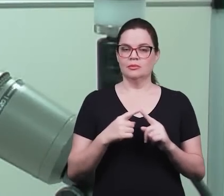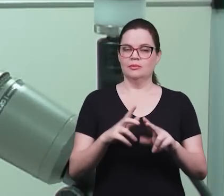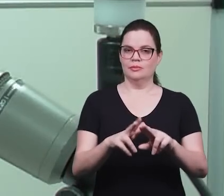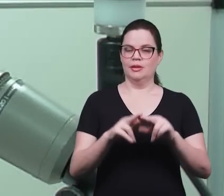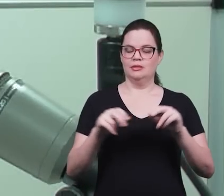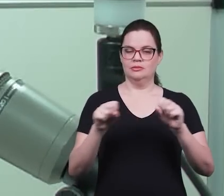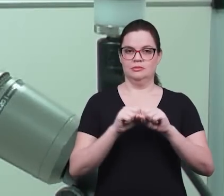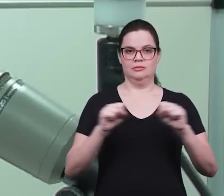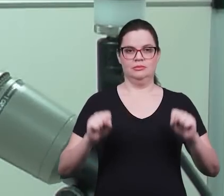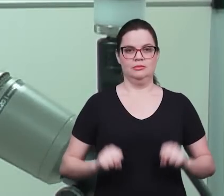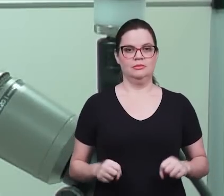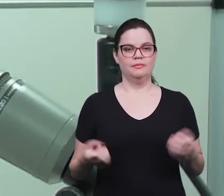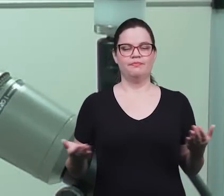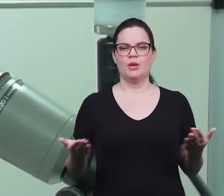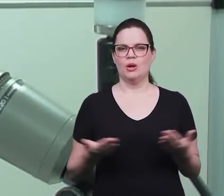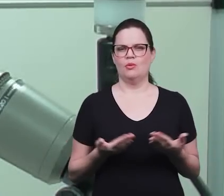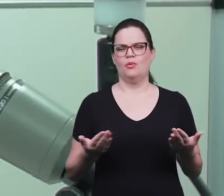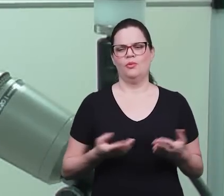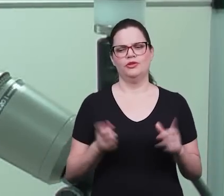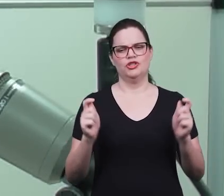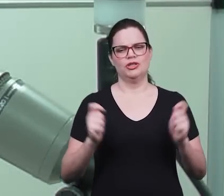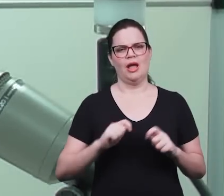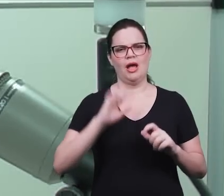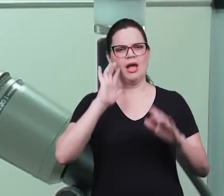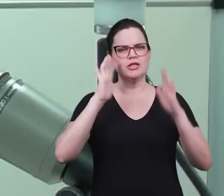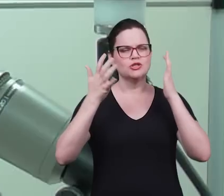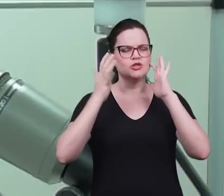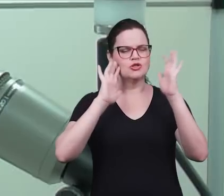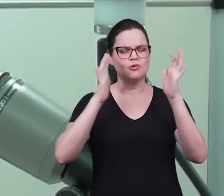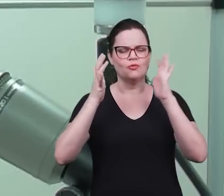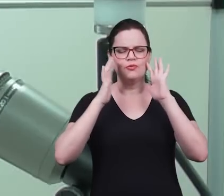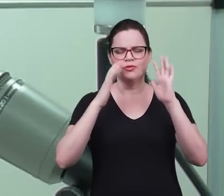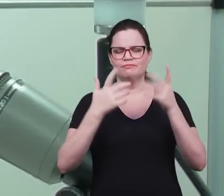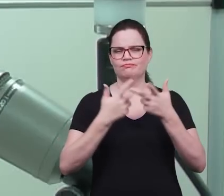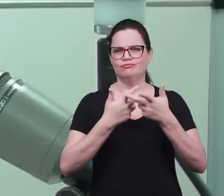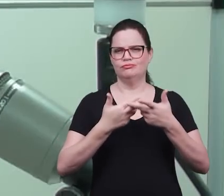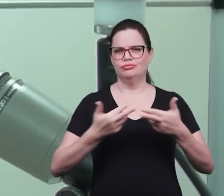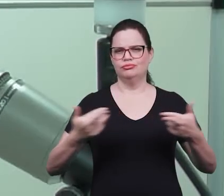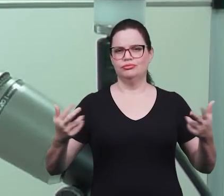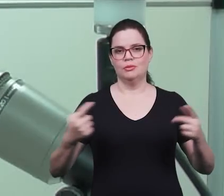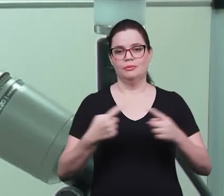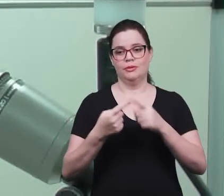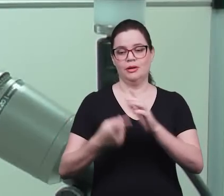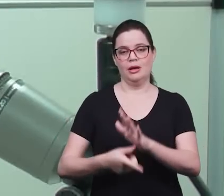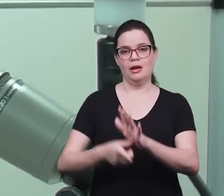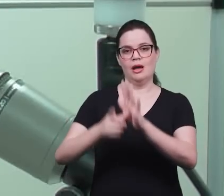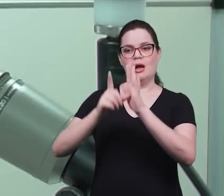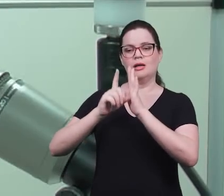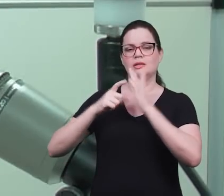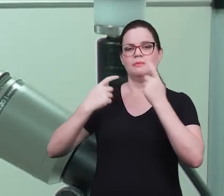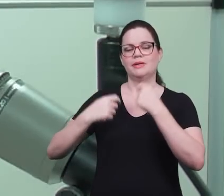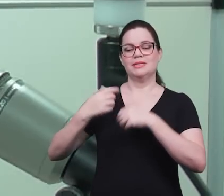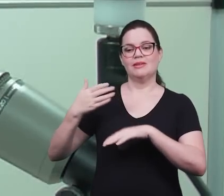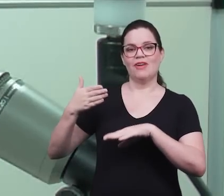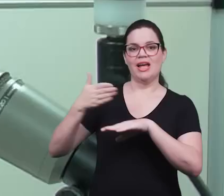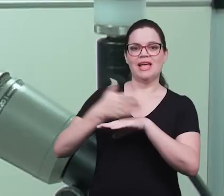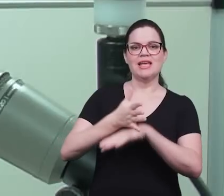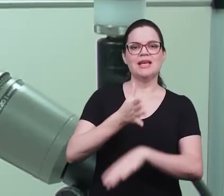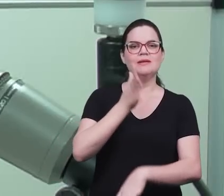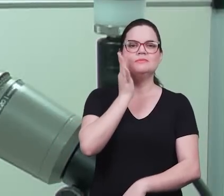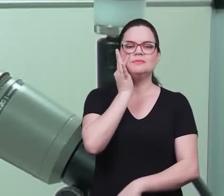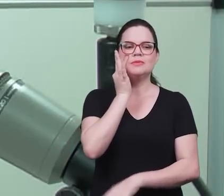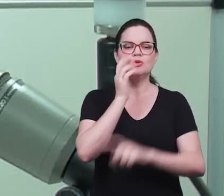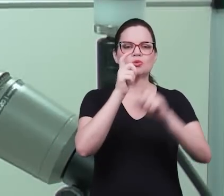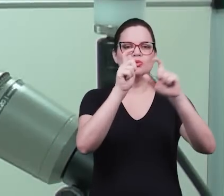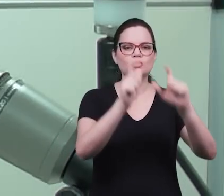desse sistema, hoje, muita coisa que antes demandava a sua ida, por exemplo, fisicamente a